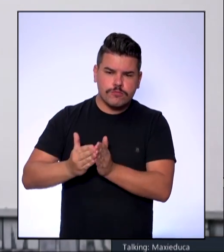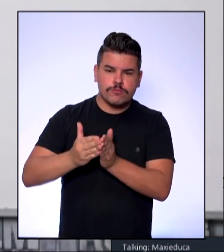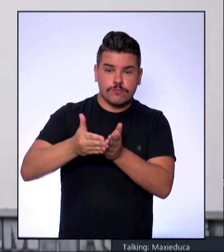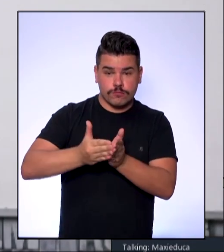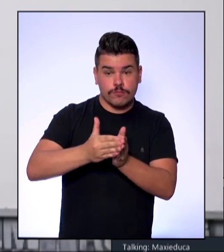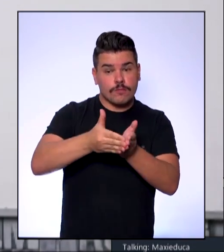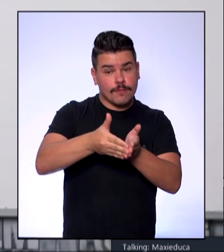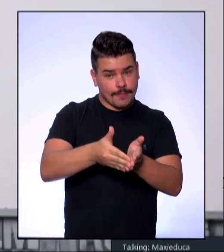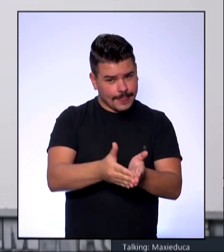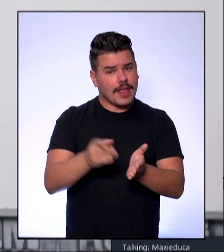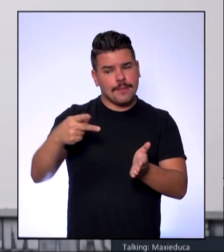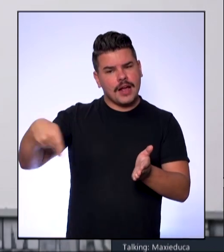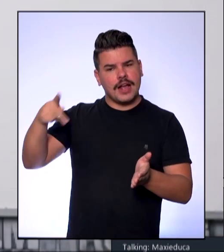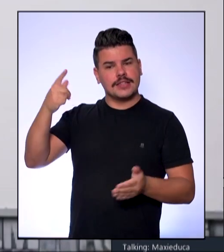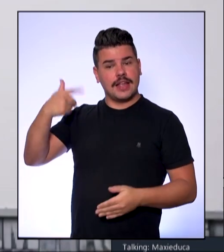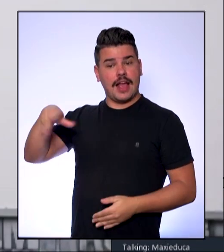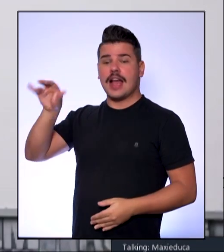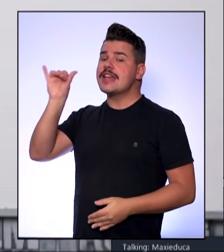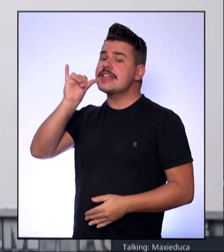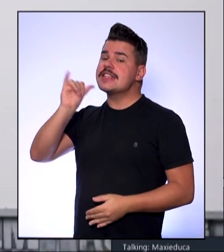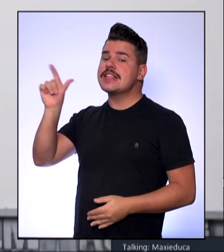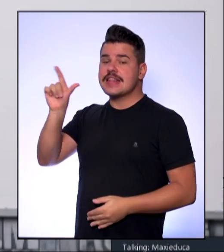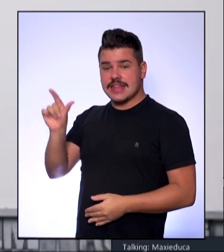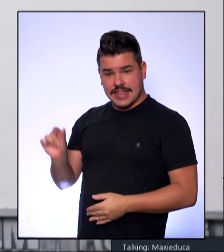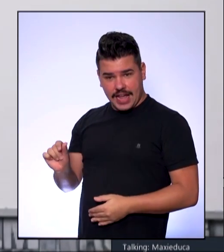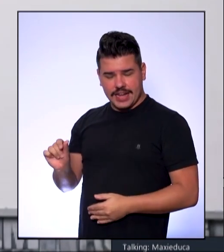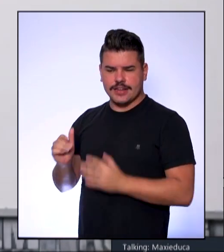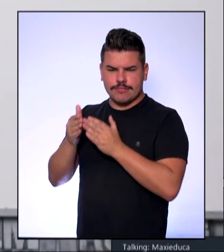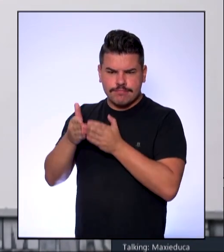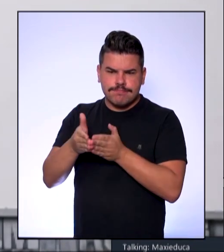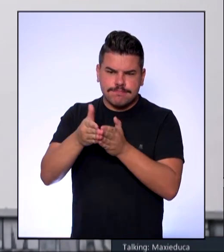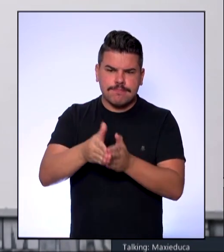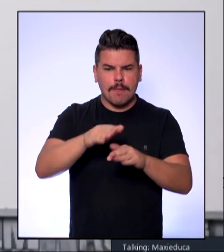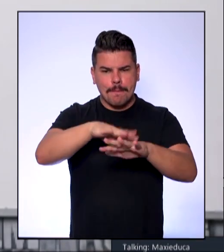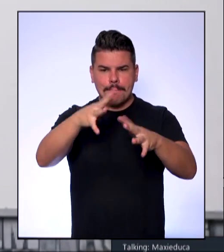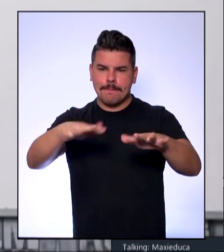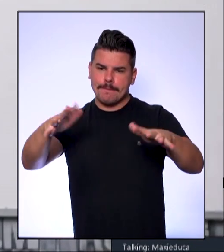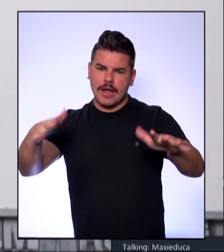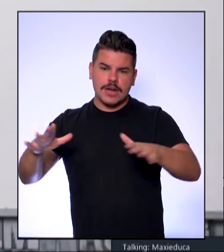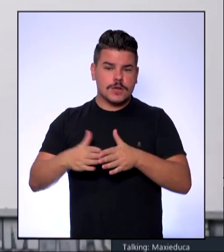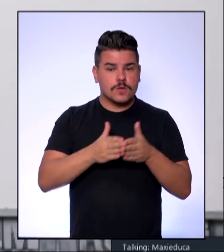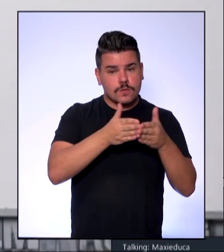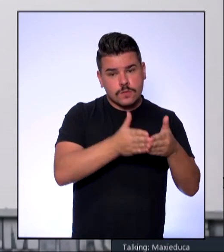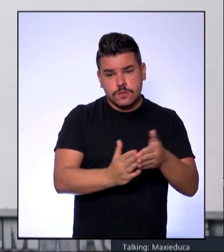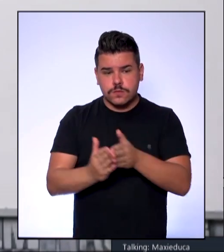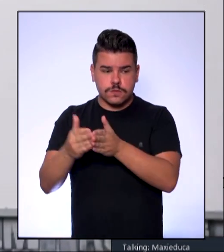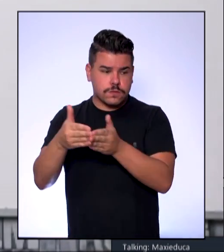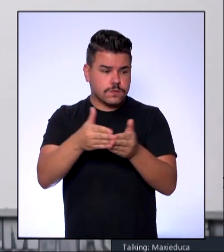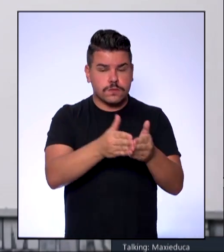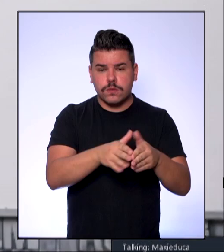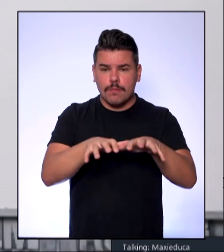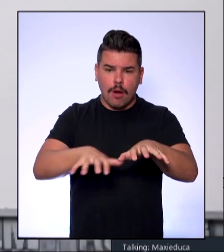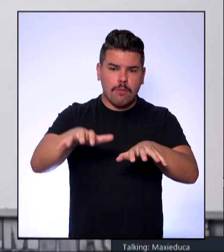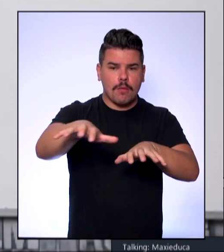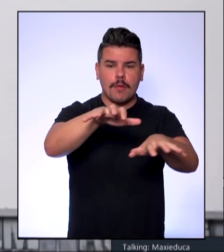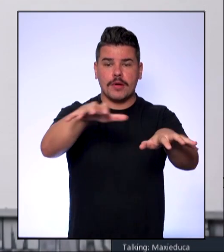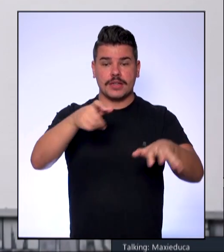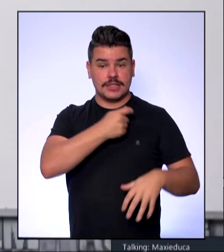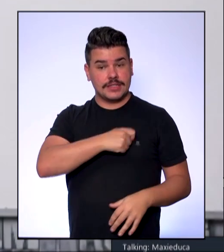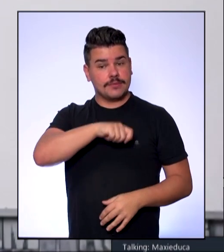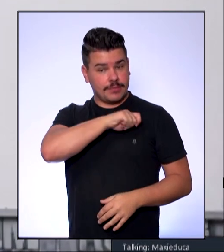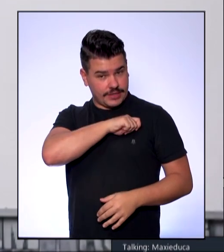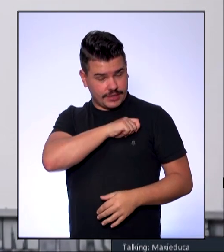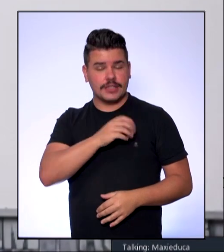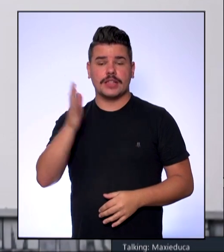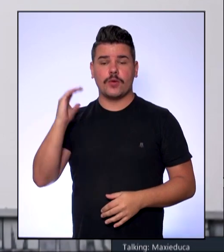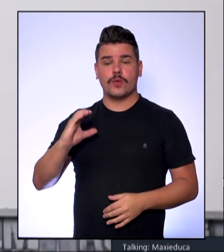tá? De origem italiana, mas que vai navegar pelos mares, tá? Por vias da Espanha. Então, Cristóvão Colombo foi